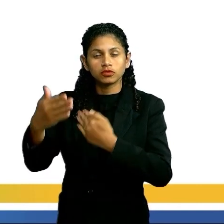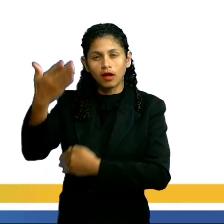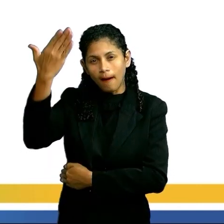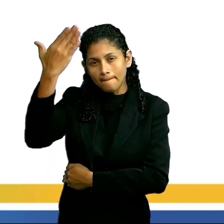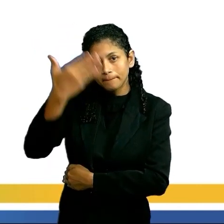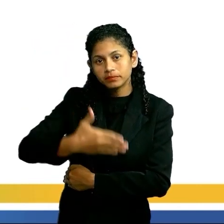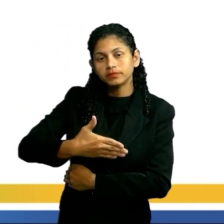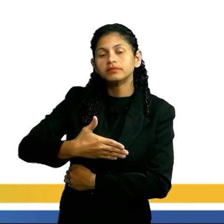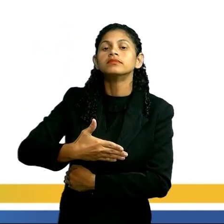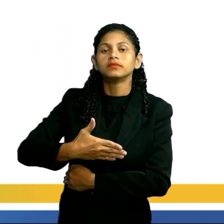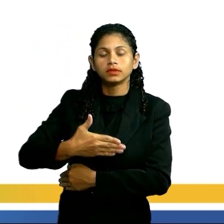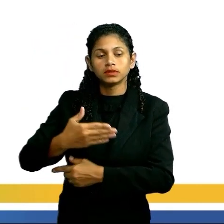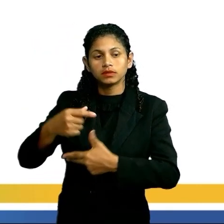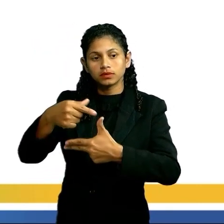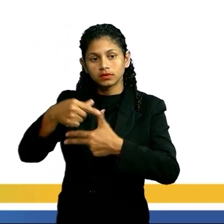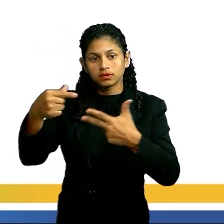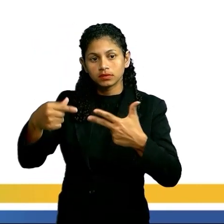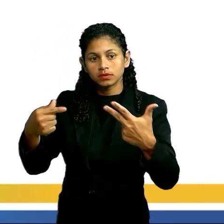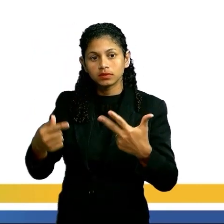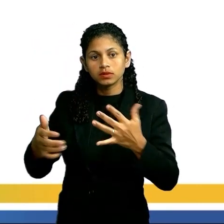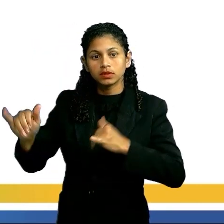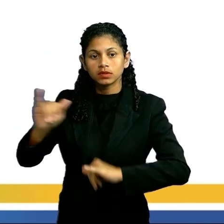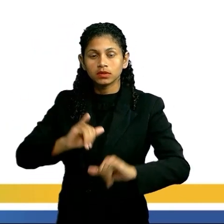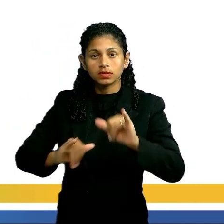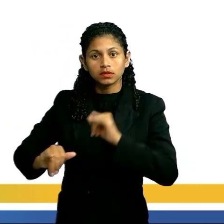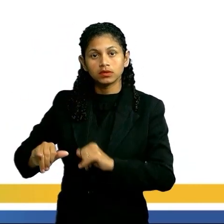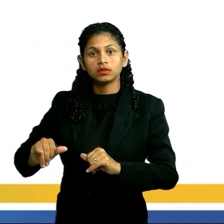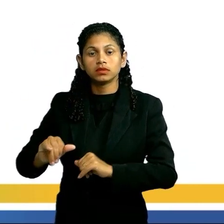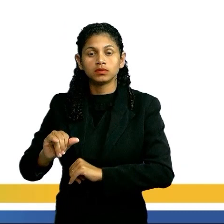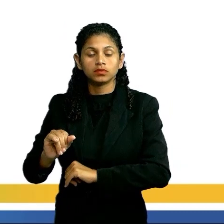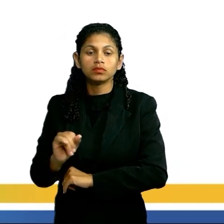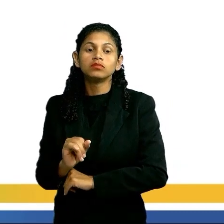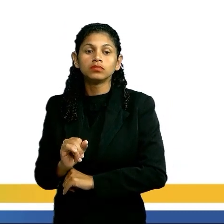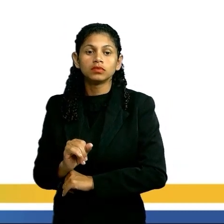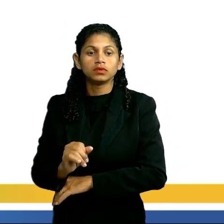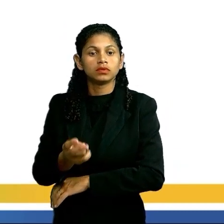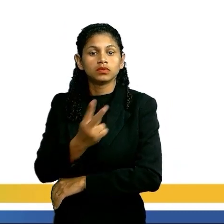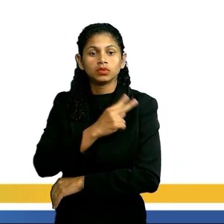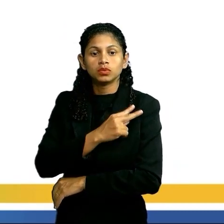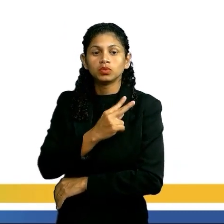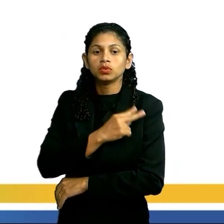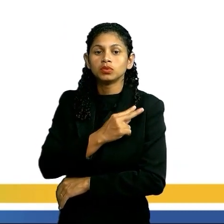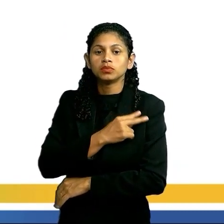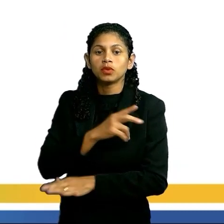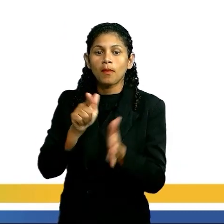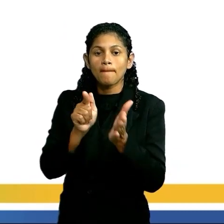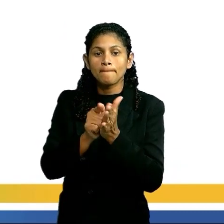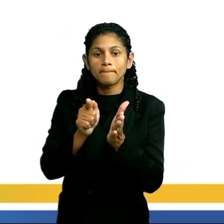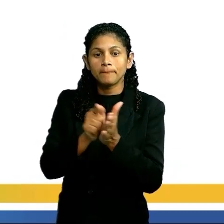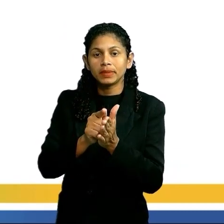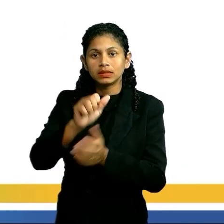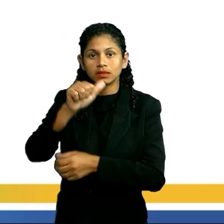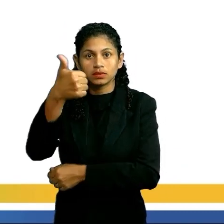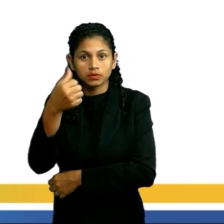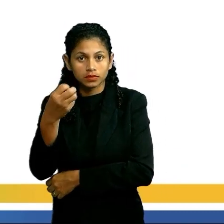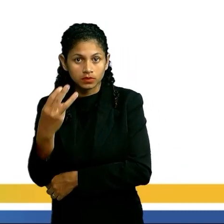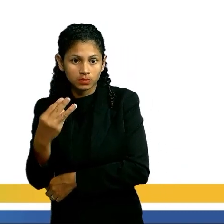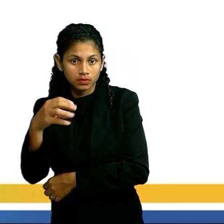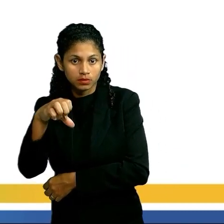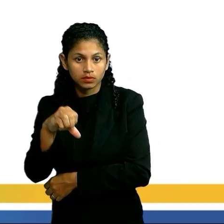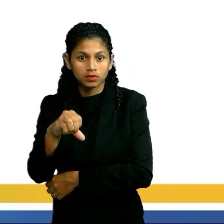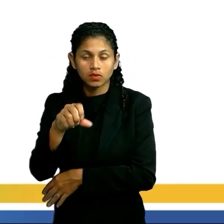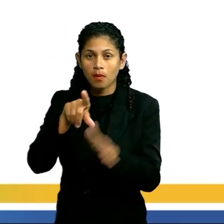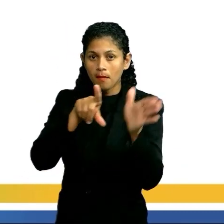Enem, Química, volume 2, página 139, a questão número 1. Então, a questão diz